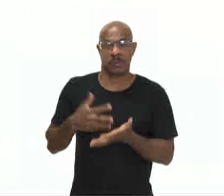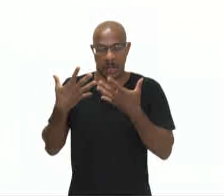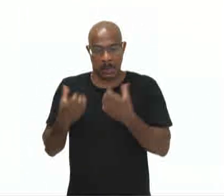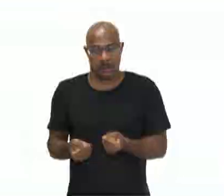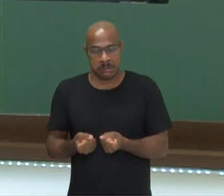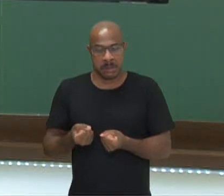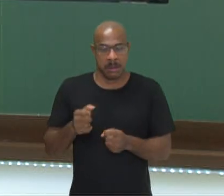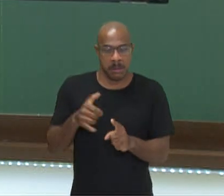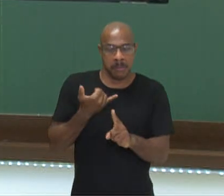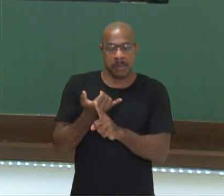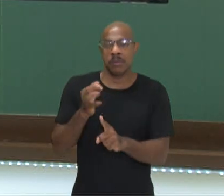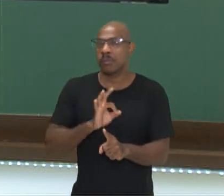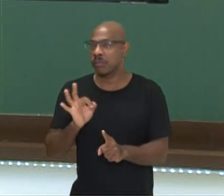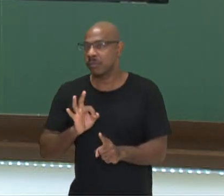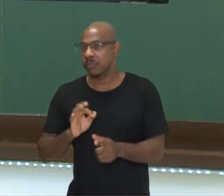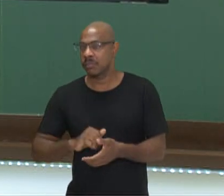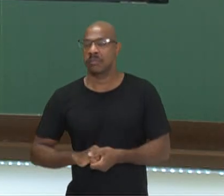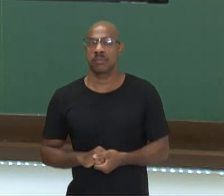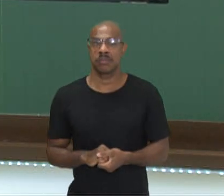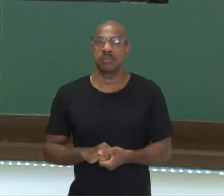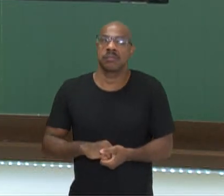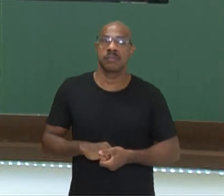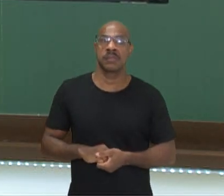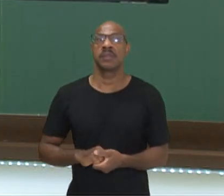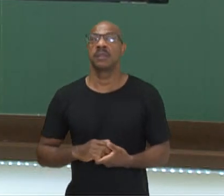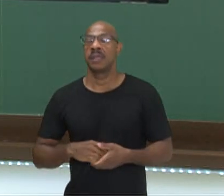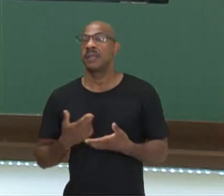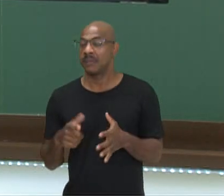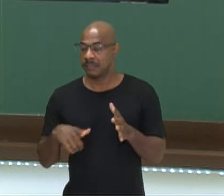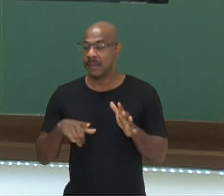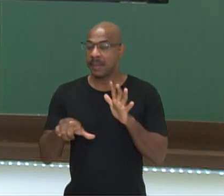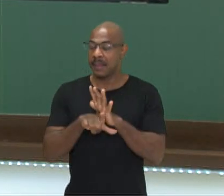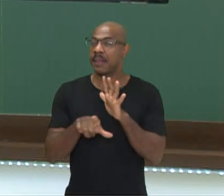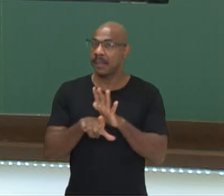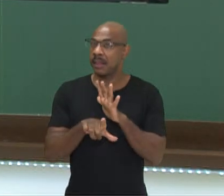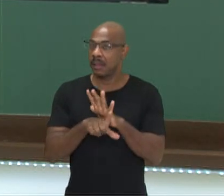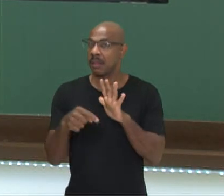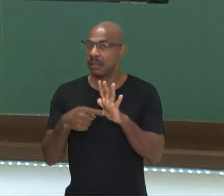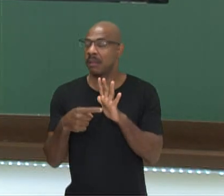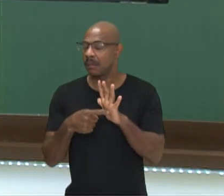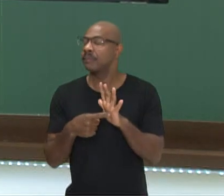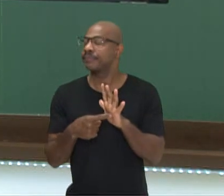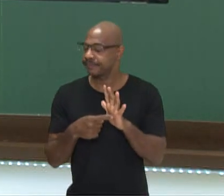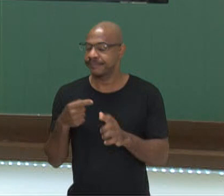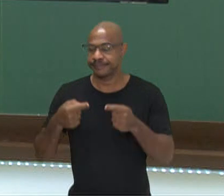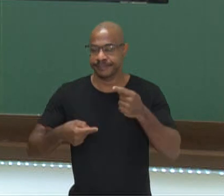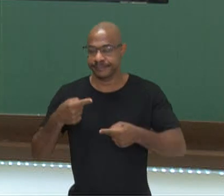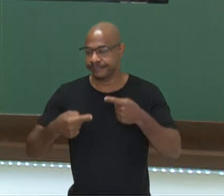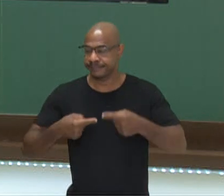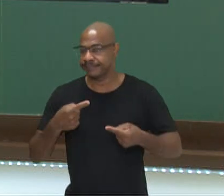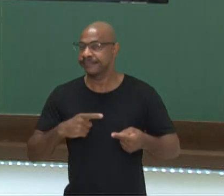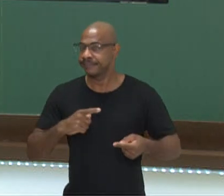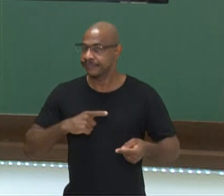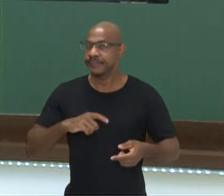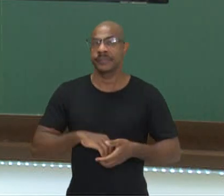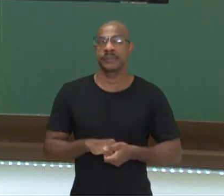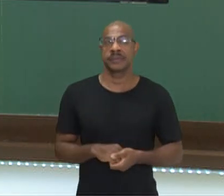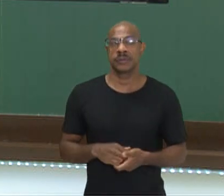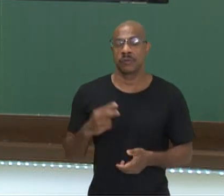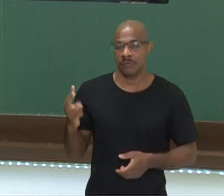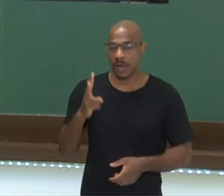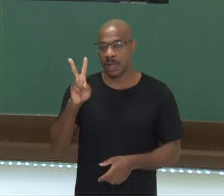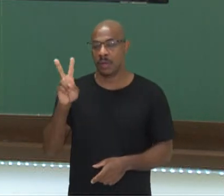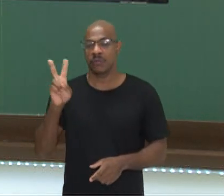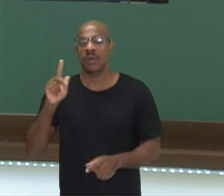bullying. Bullying é uma transgressão, inclusive, da lei, né, e dos princípios, dos valores morais da nossa sociedade. É uma ação que